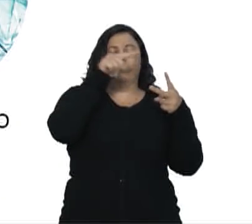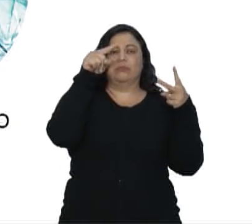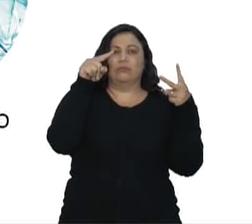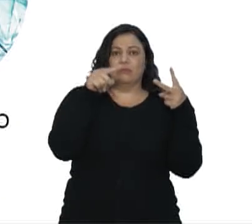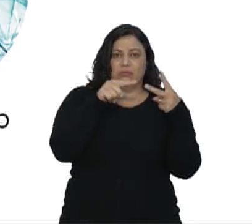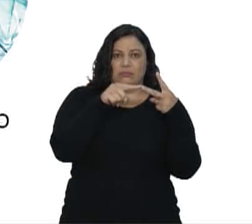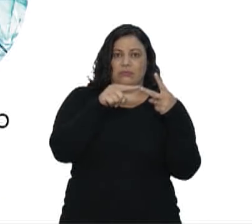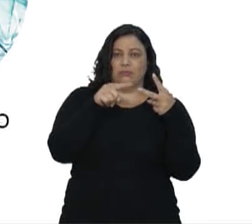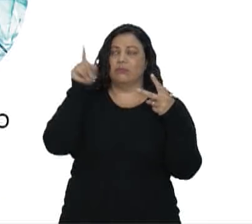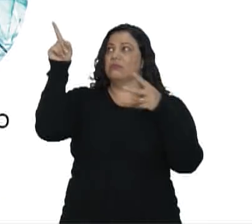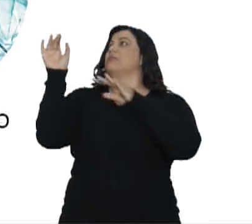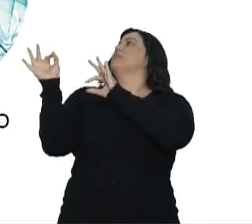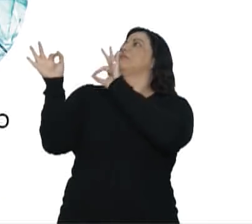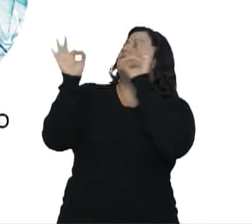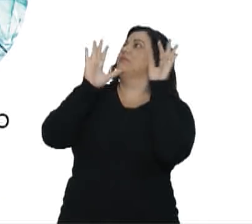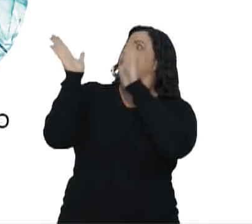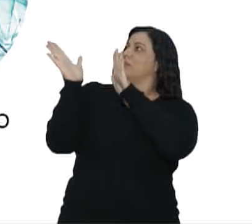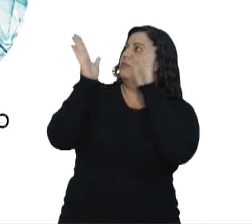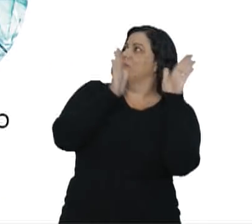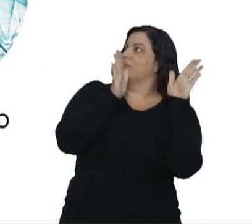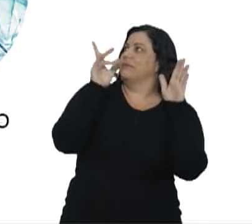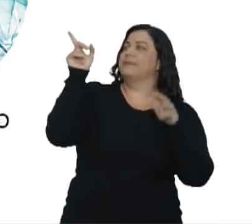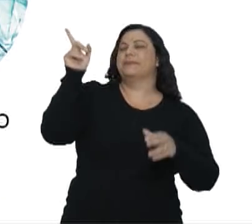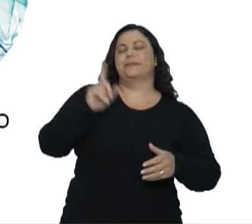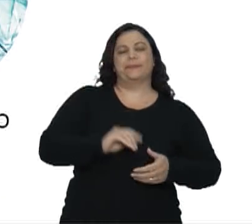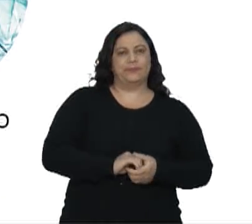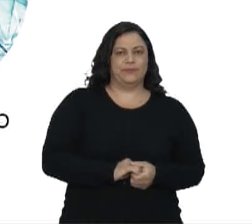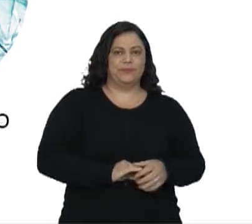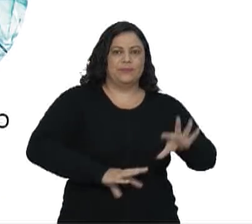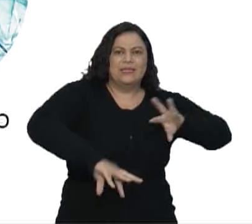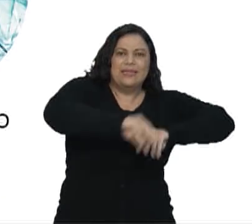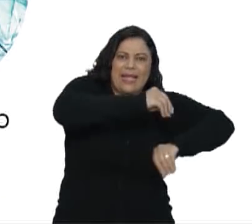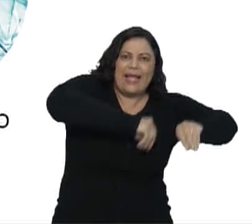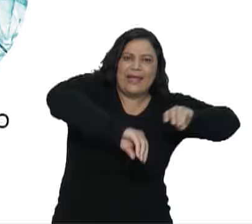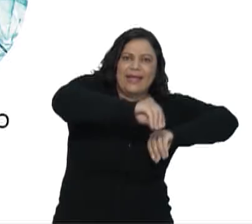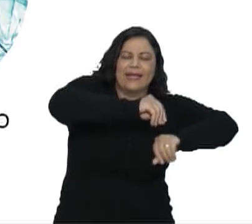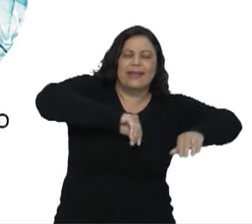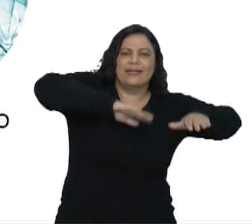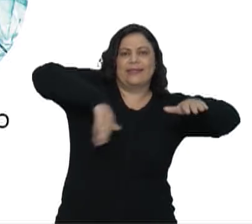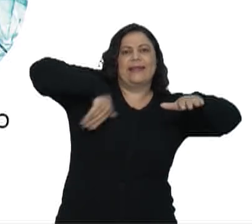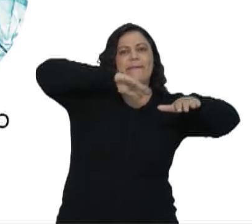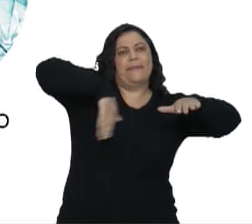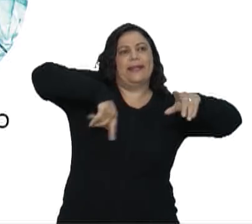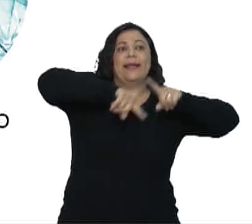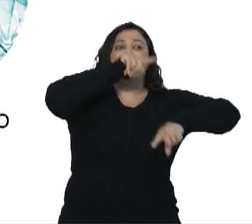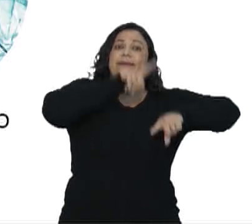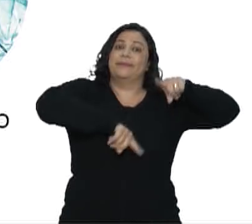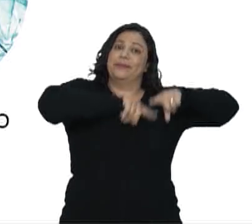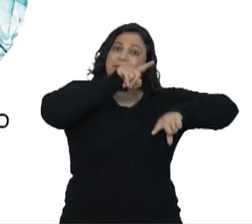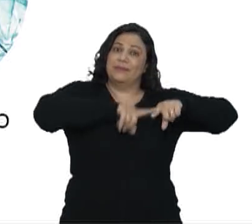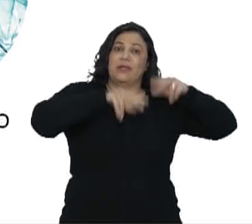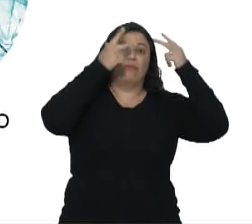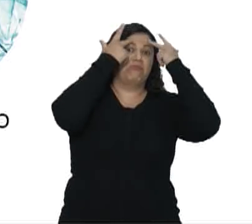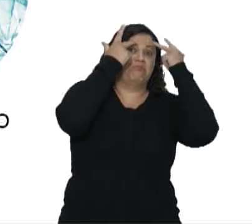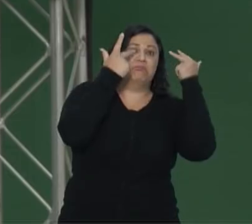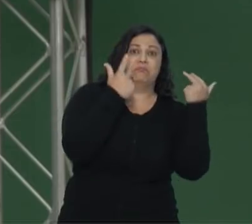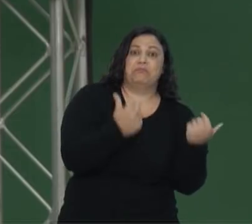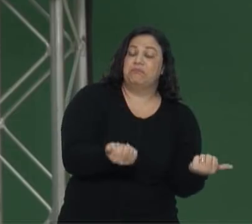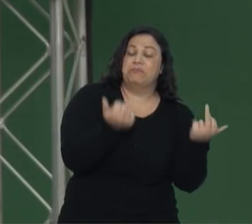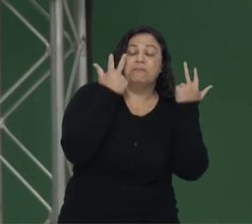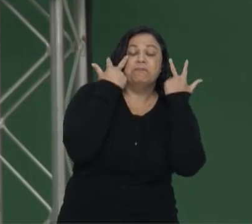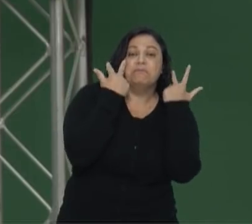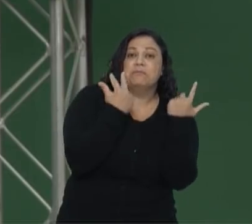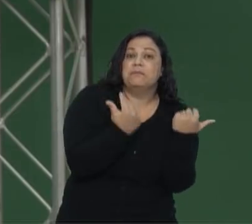imagem, tem areia, areia da praia, areia do parquinho. É uma matéria natural, é um material